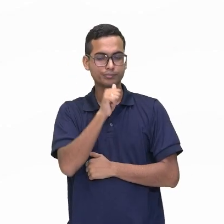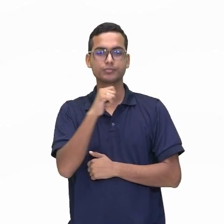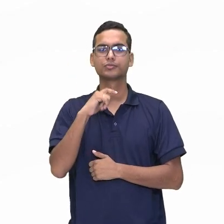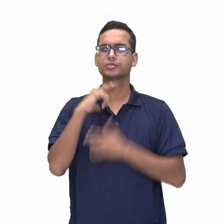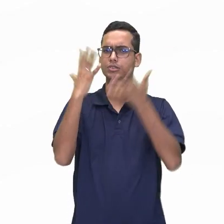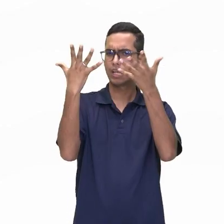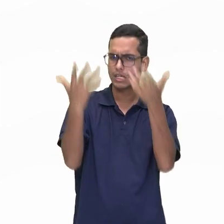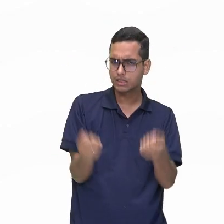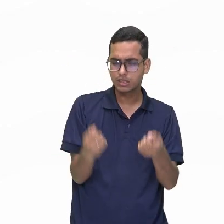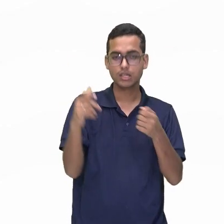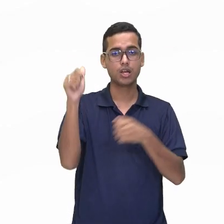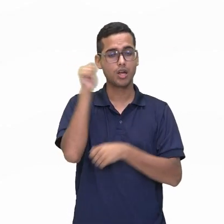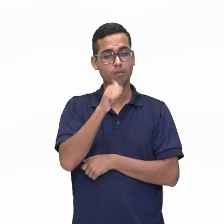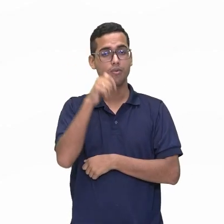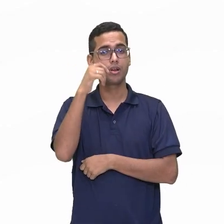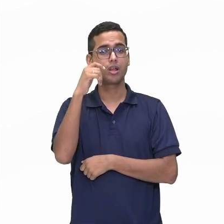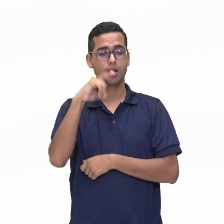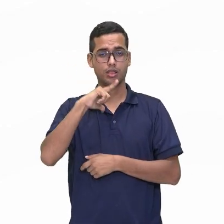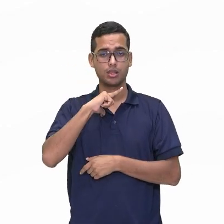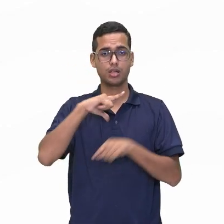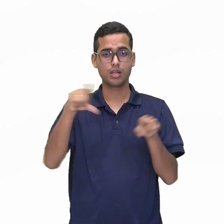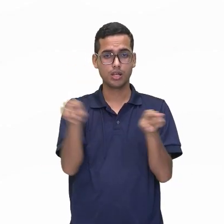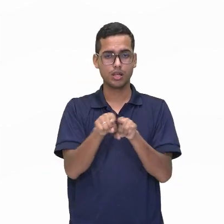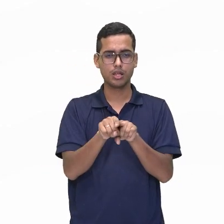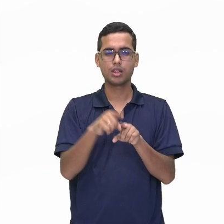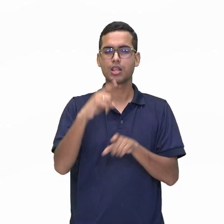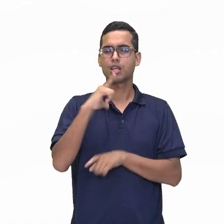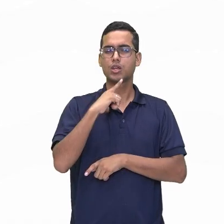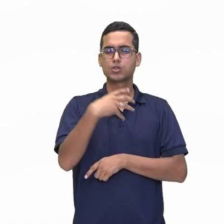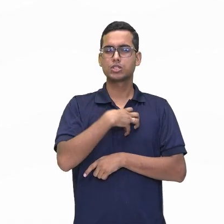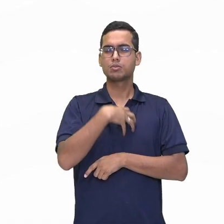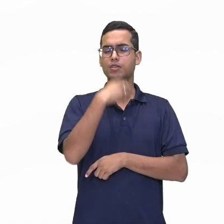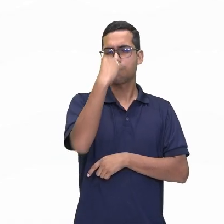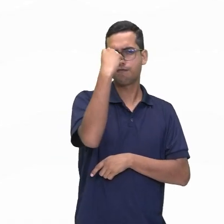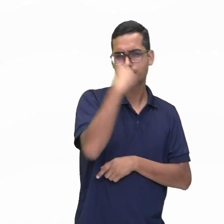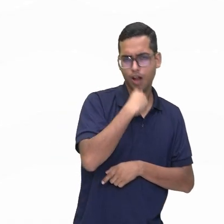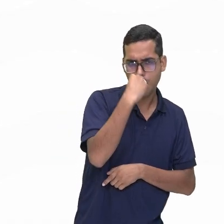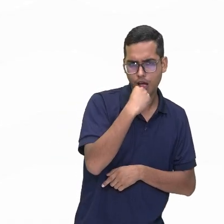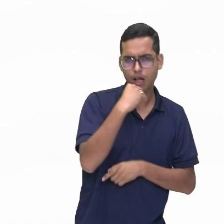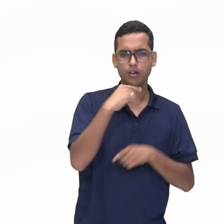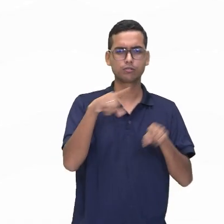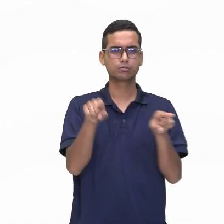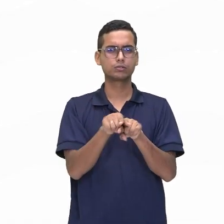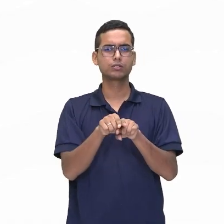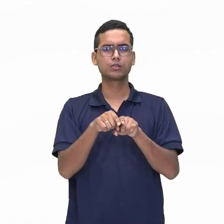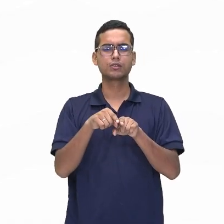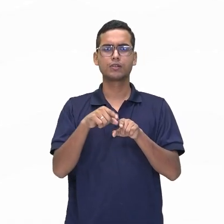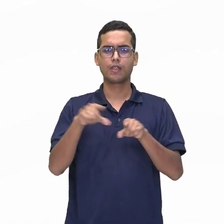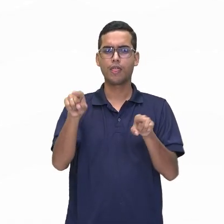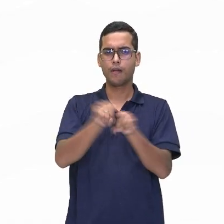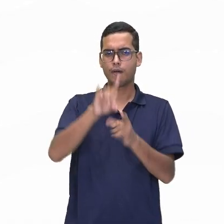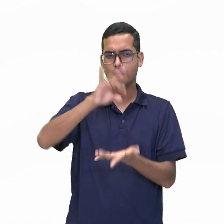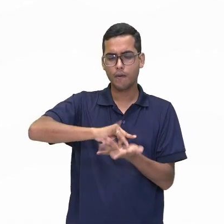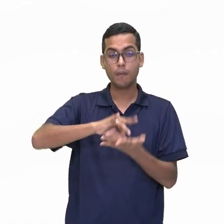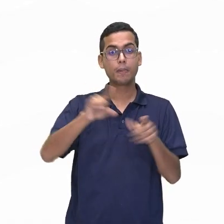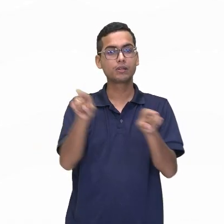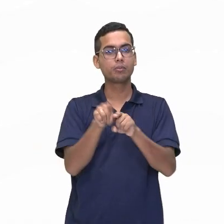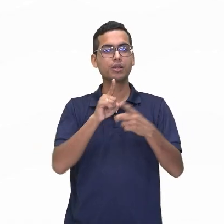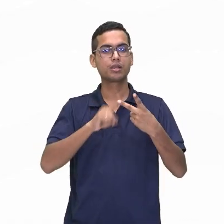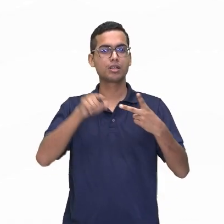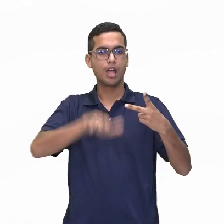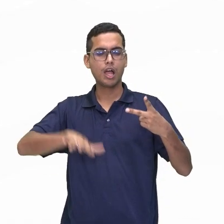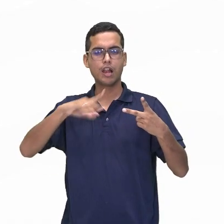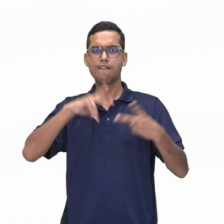sua fragilidade, também a sua selvageria, o seu lado luz, o seu lado sombra, as suas raízes fortes.